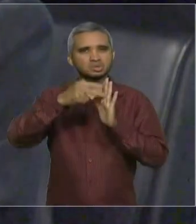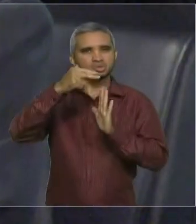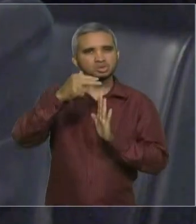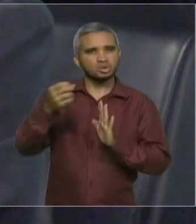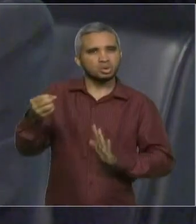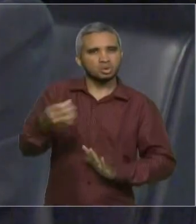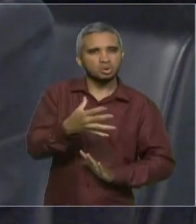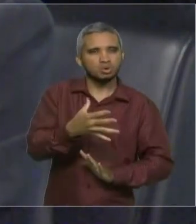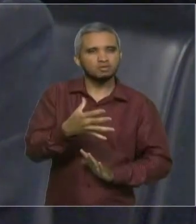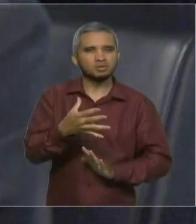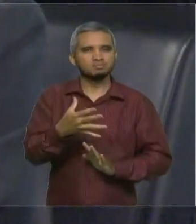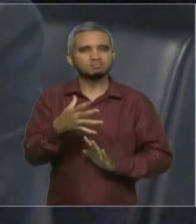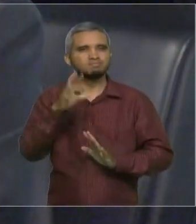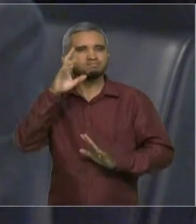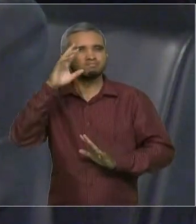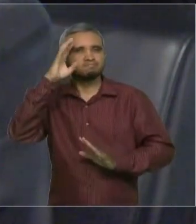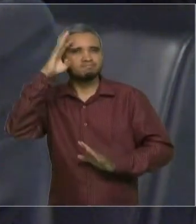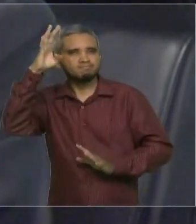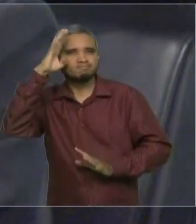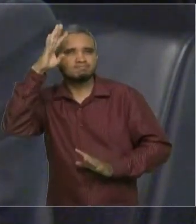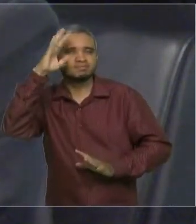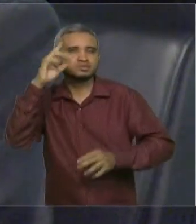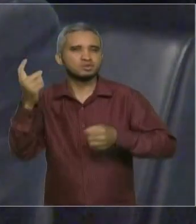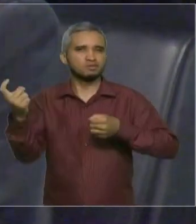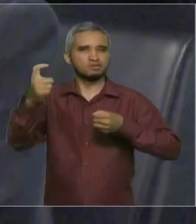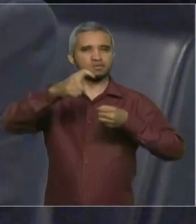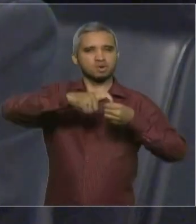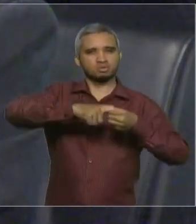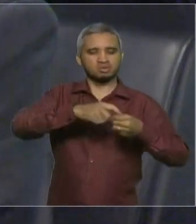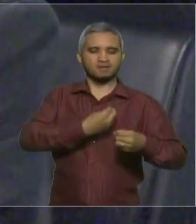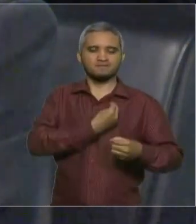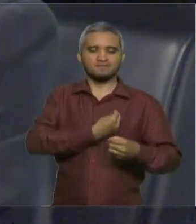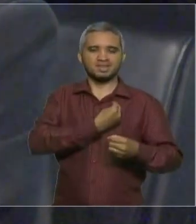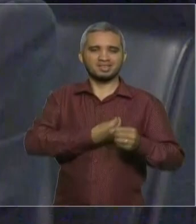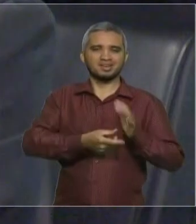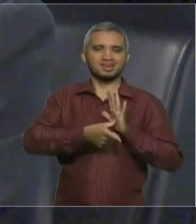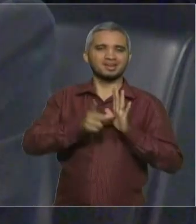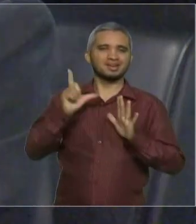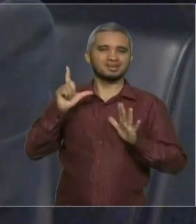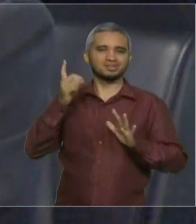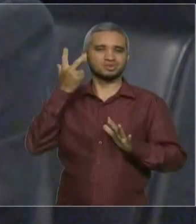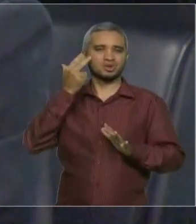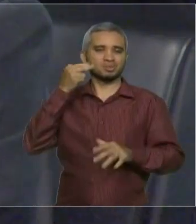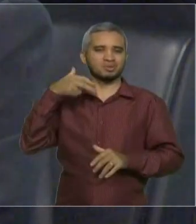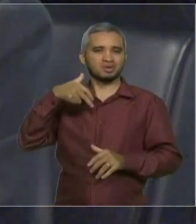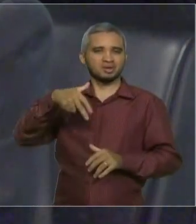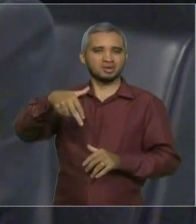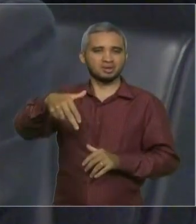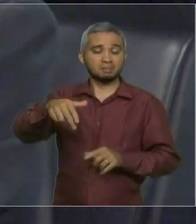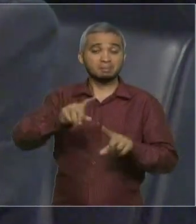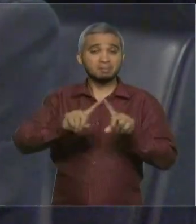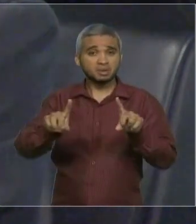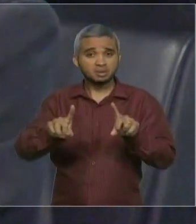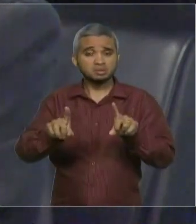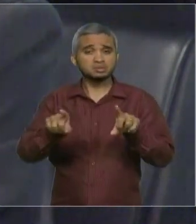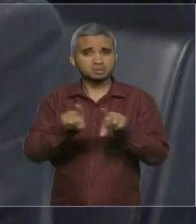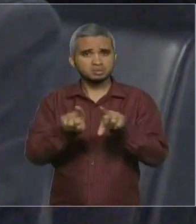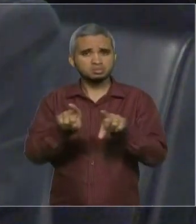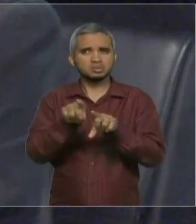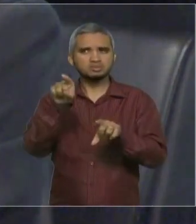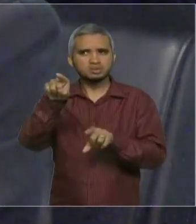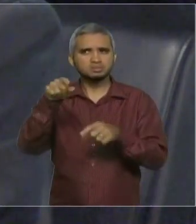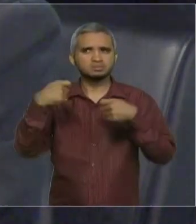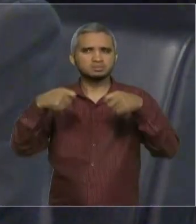também encontrar uma alegria na conformidade de saber que também hoje tu tem um papel muito grande. Tu és uma representante